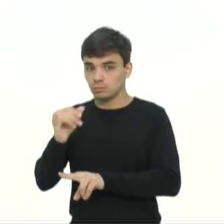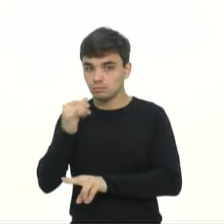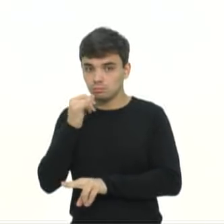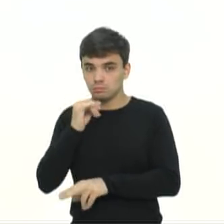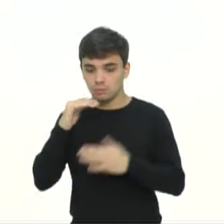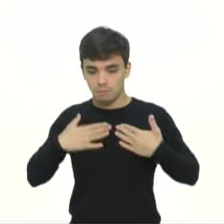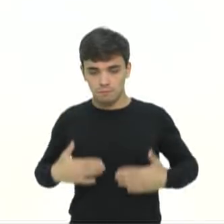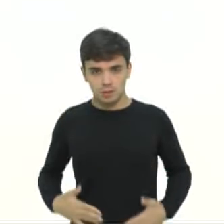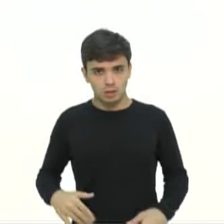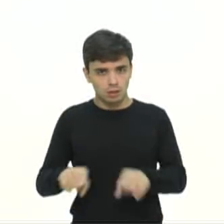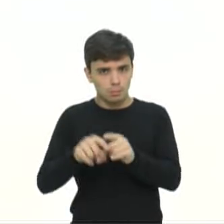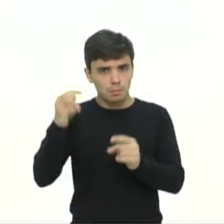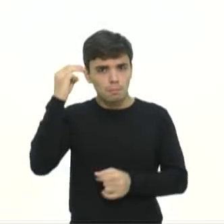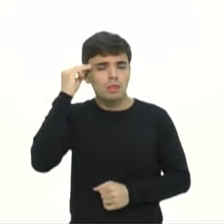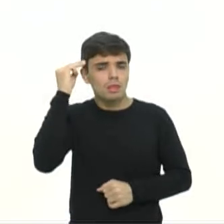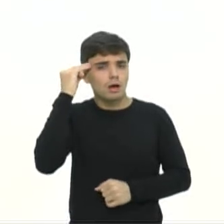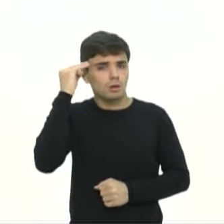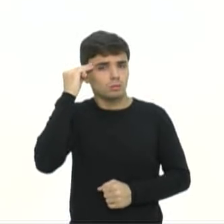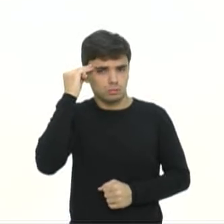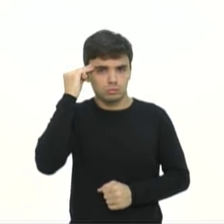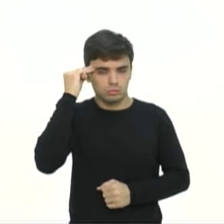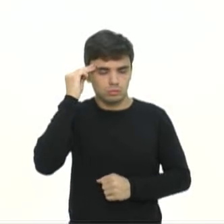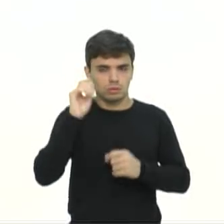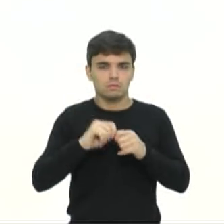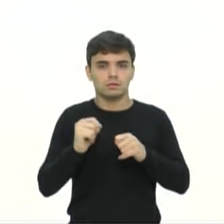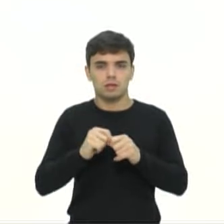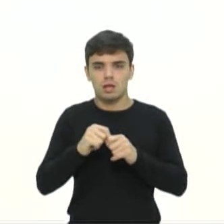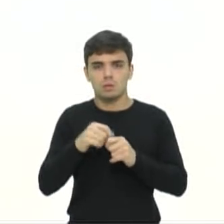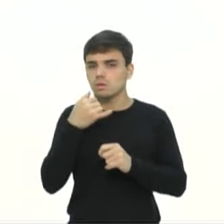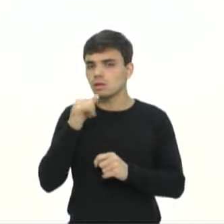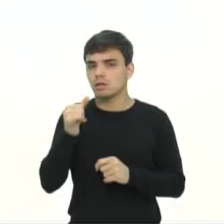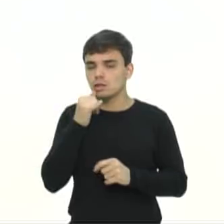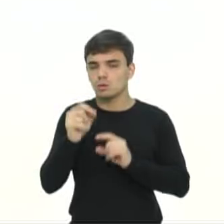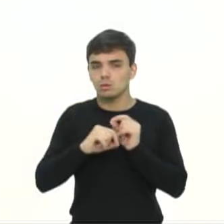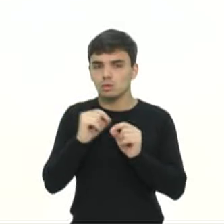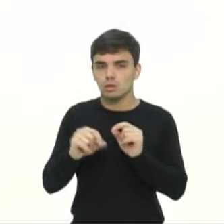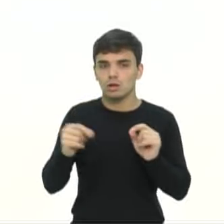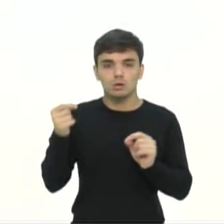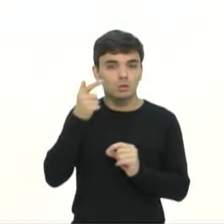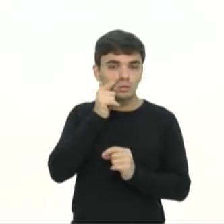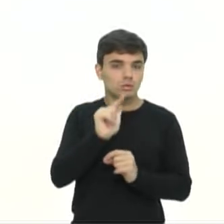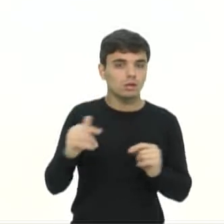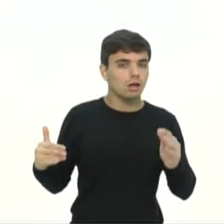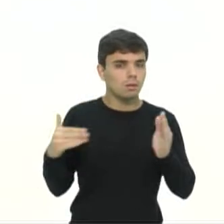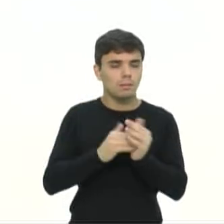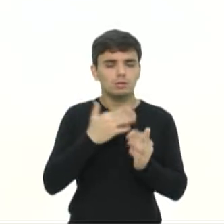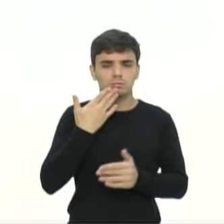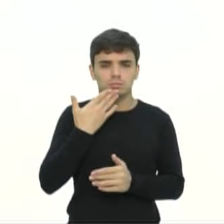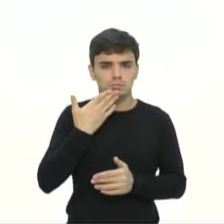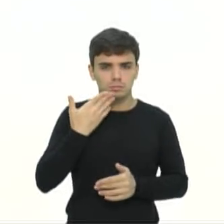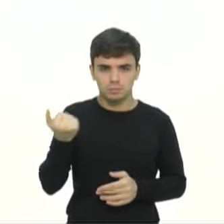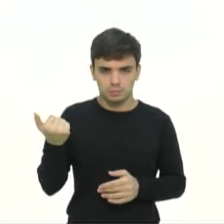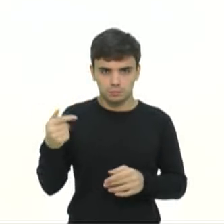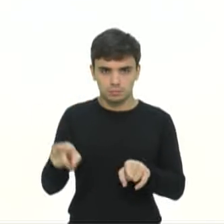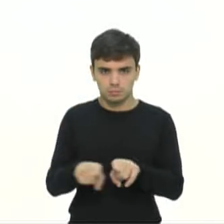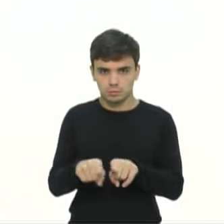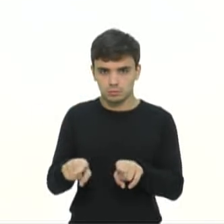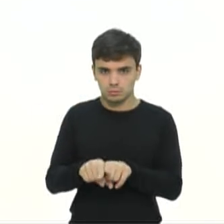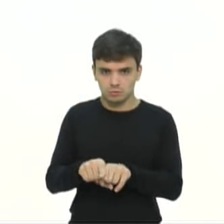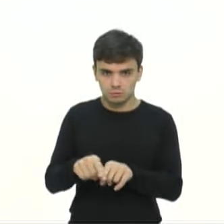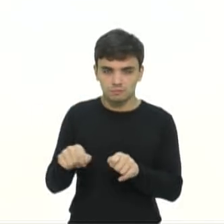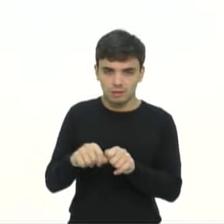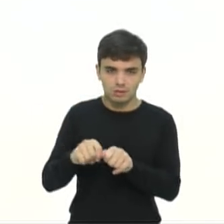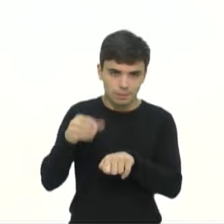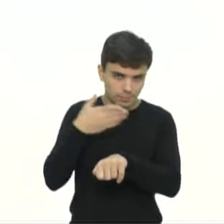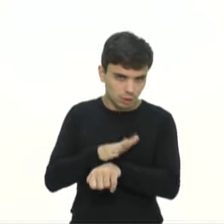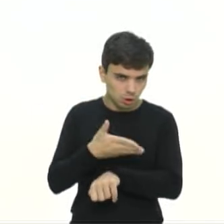né? De forma com que o menor dispêndio de energia se consiga a máxima eficiência na ação, né? Então é o que